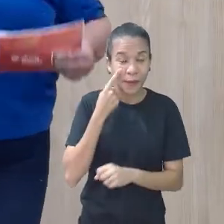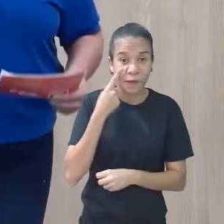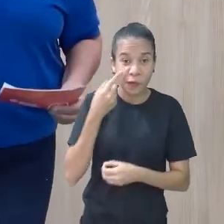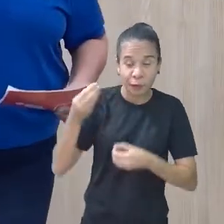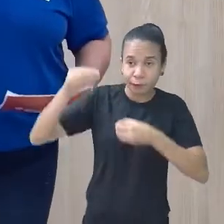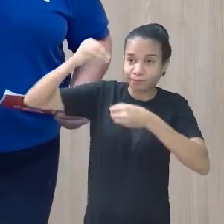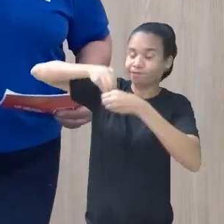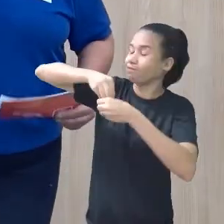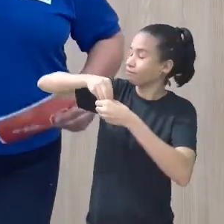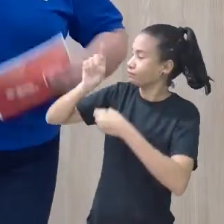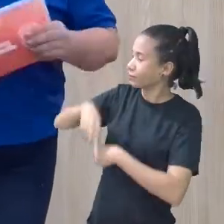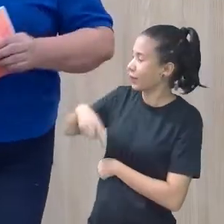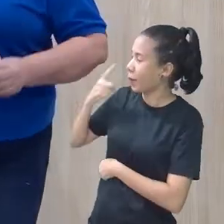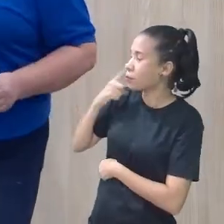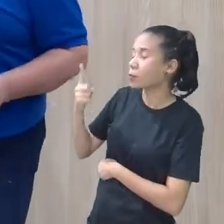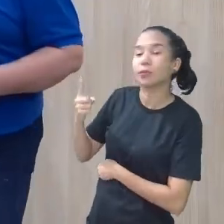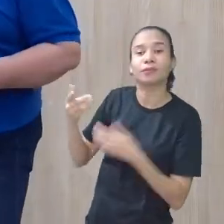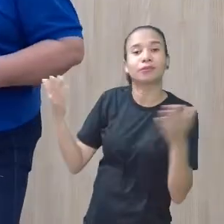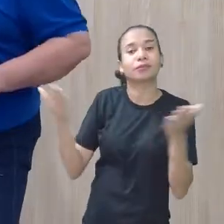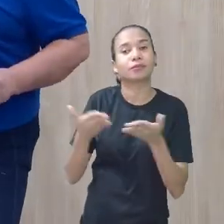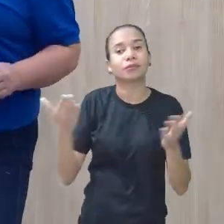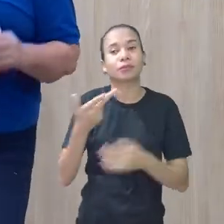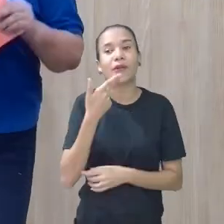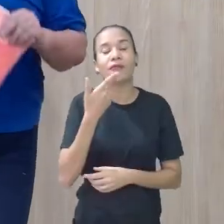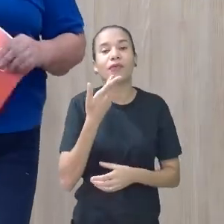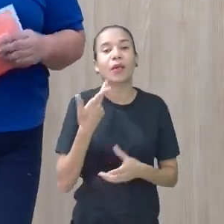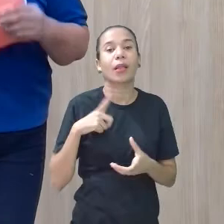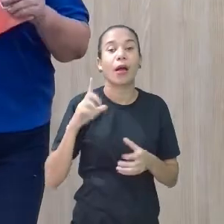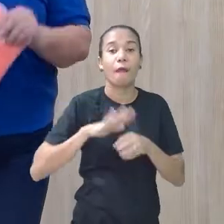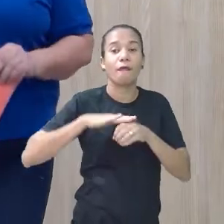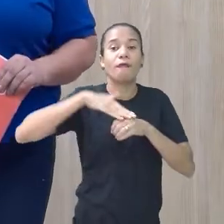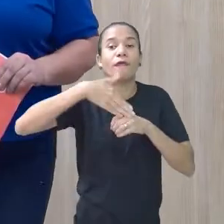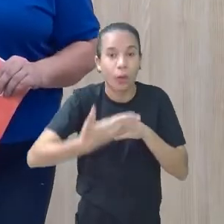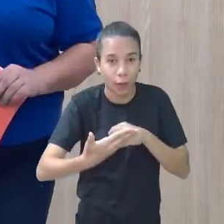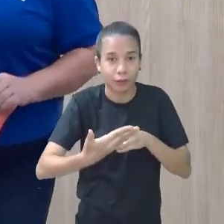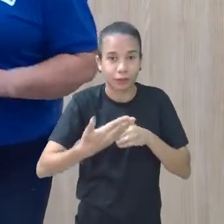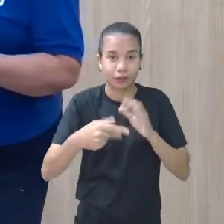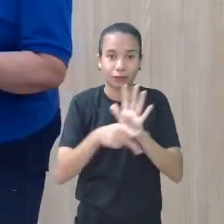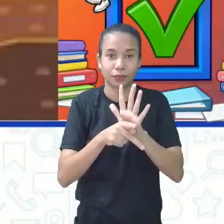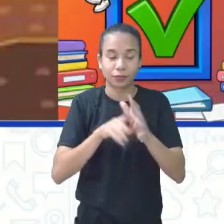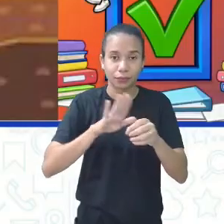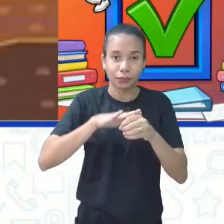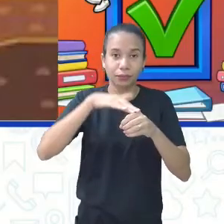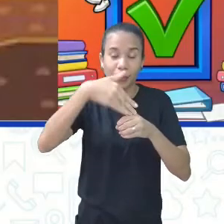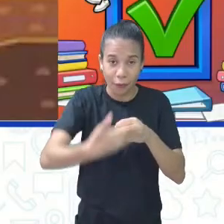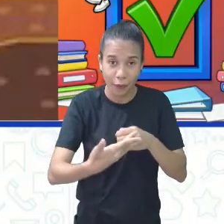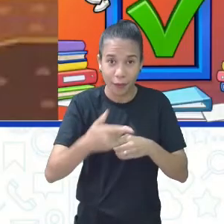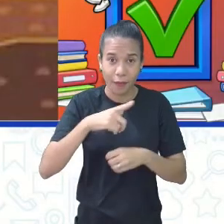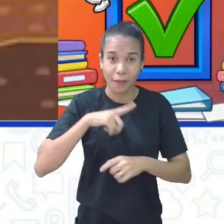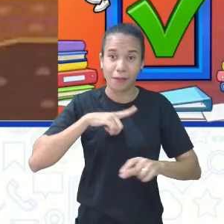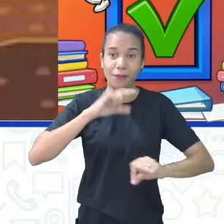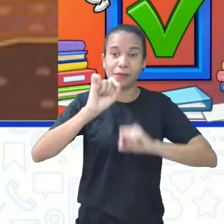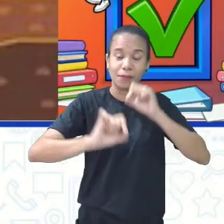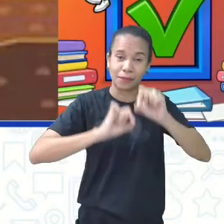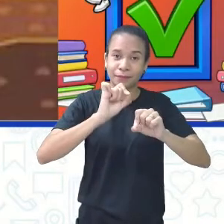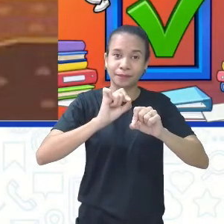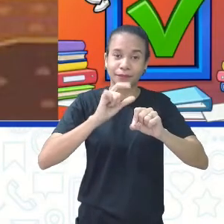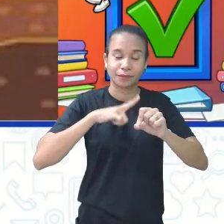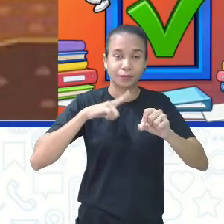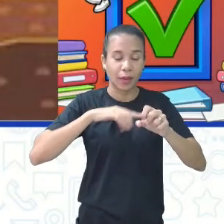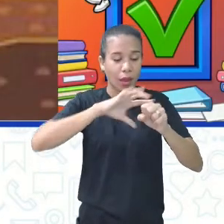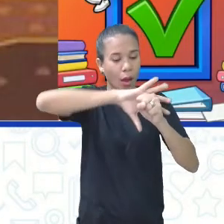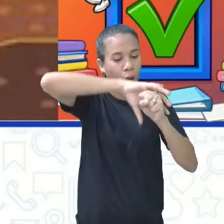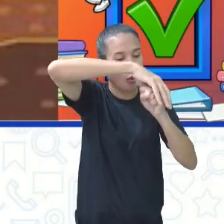parte interna, né? Agora eu vou apresentar as camadas externas. E na camada externa a gente vai ver que a